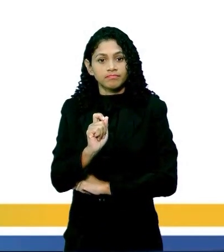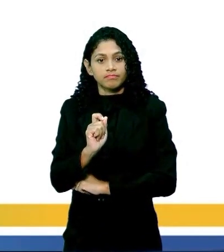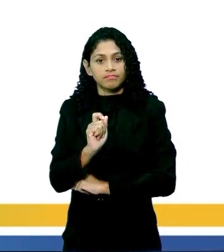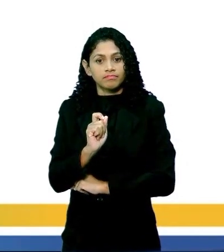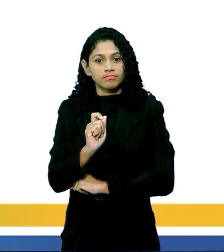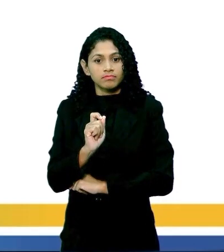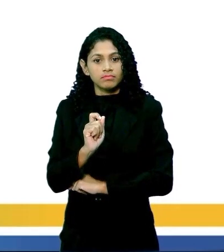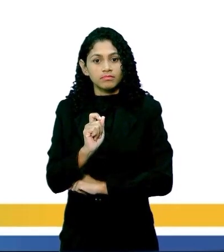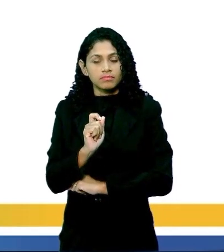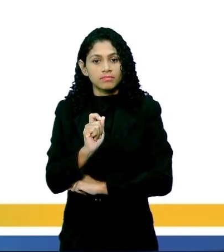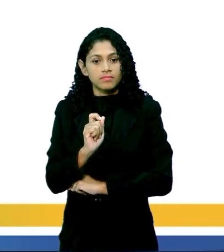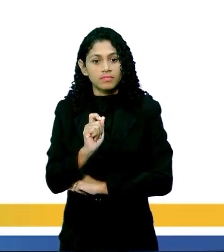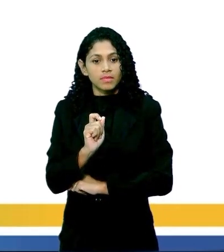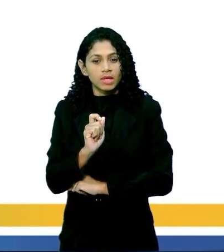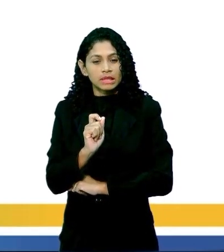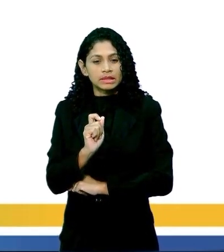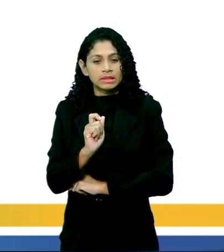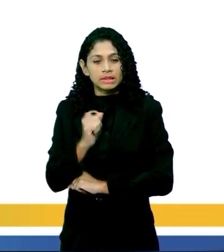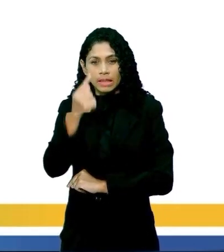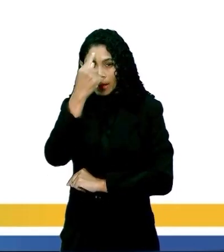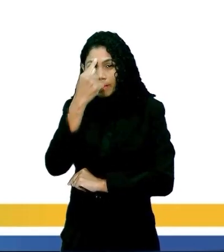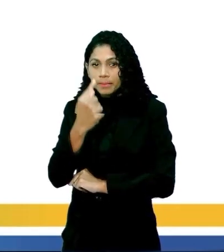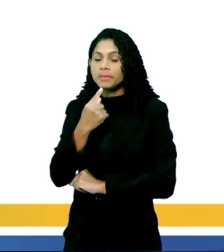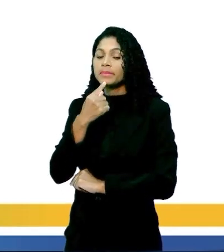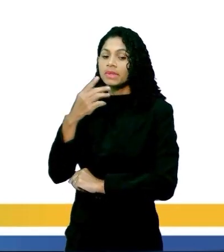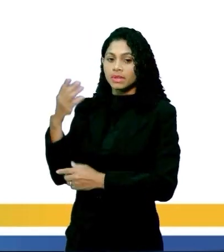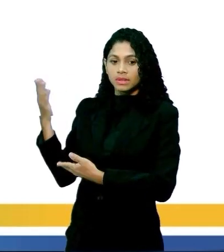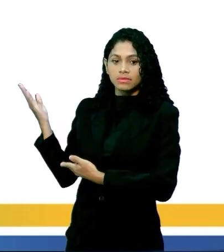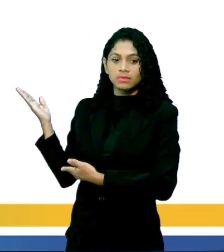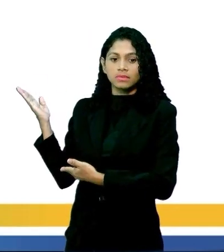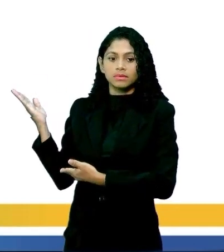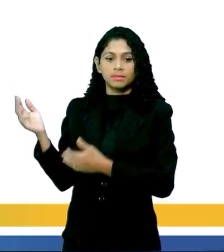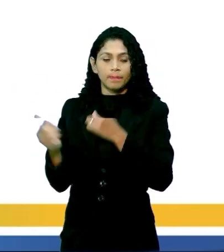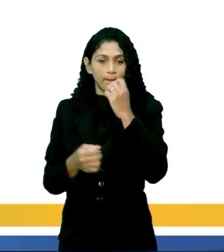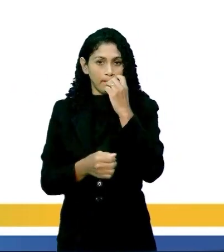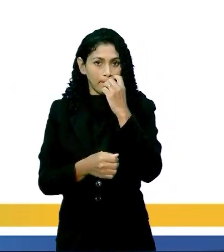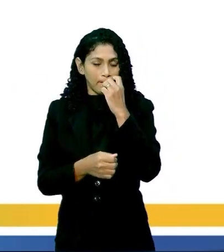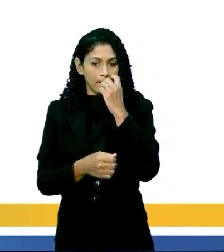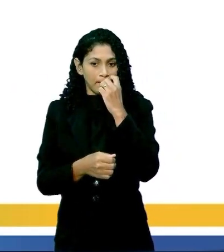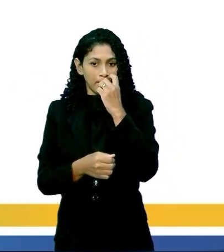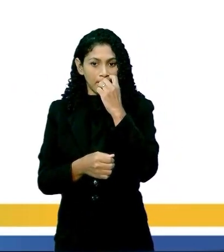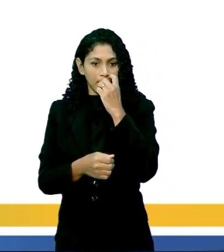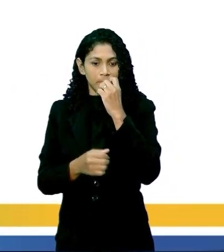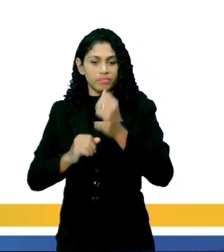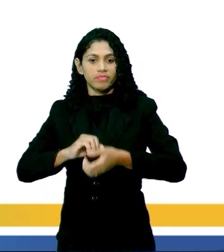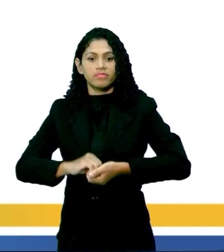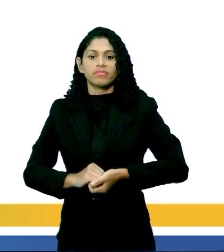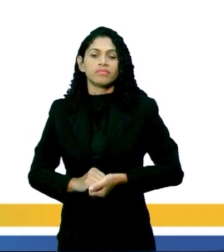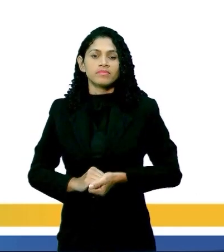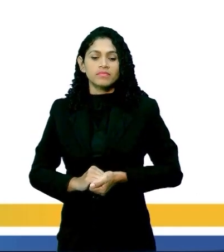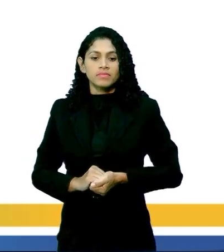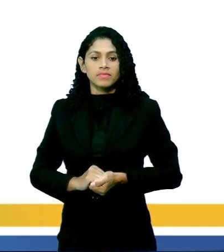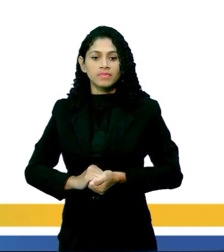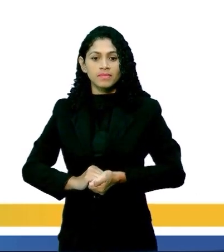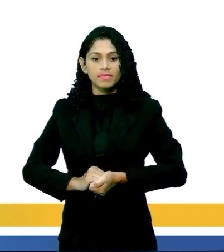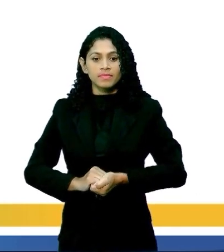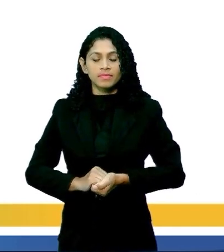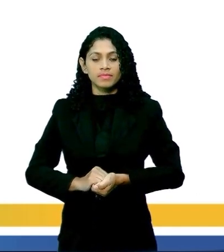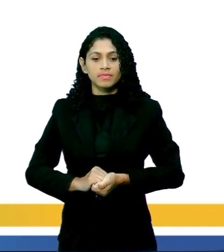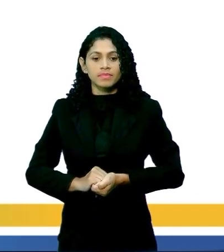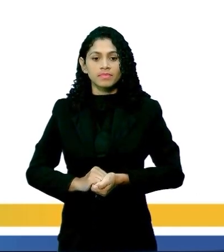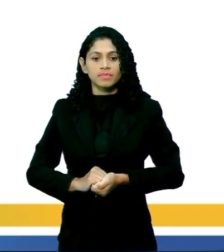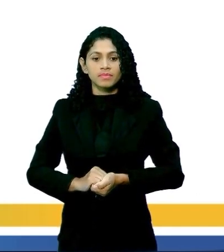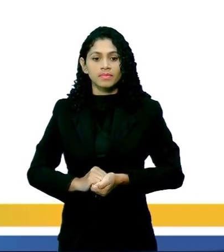agora, uma teia de aranha. Eu costumo dizer, eita, a professora já está em outra disciplina, isso não é língua portuguesa, quanto mais